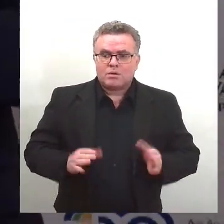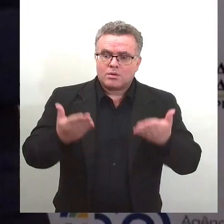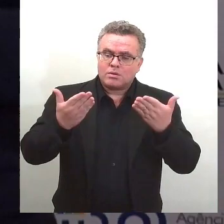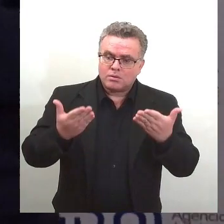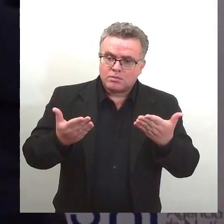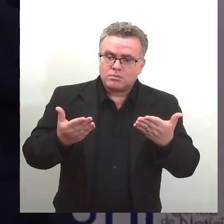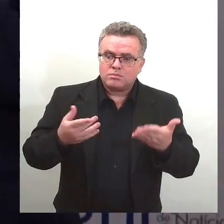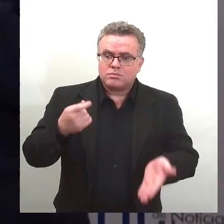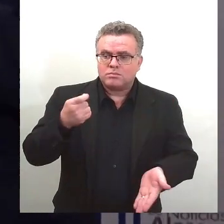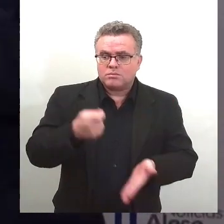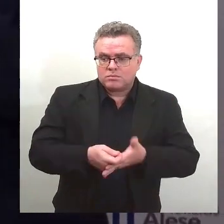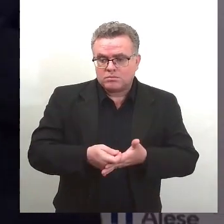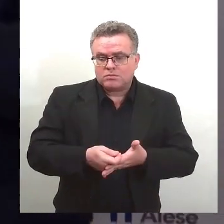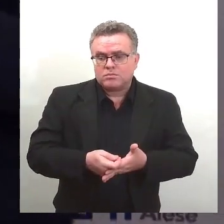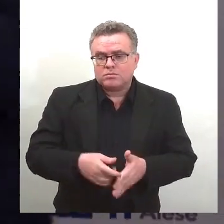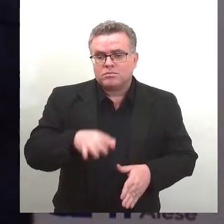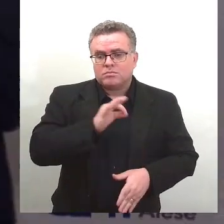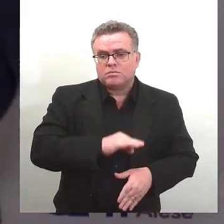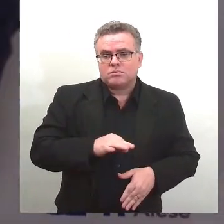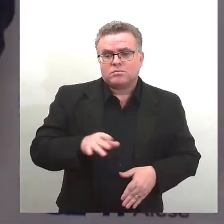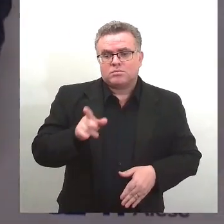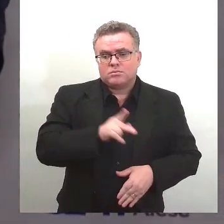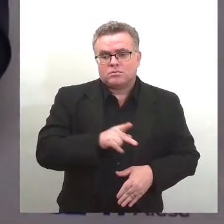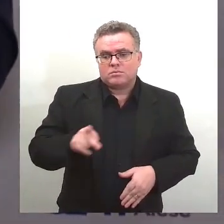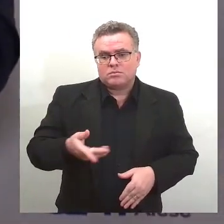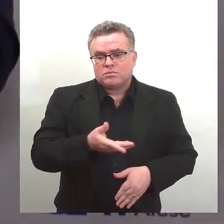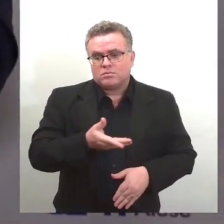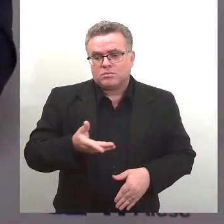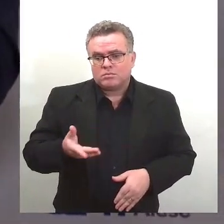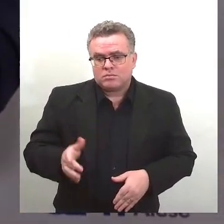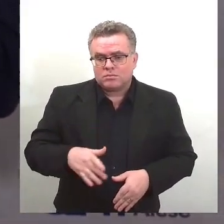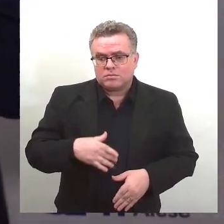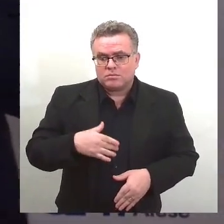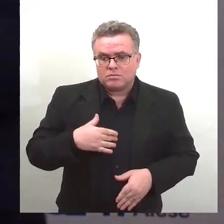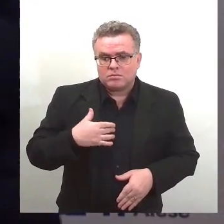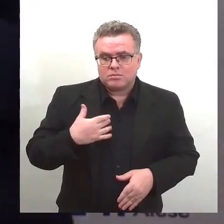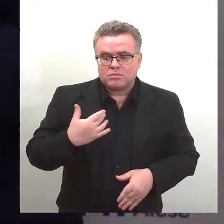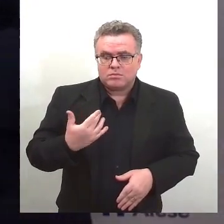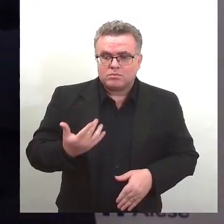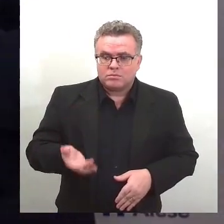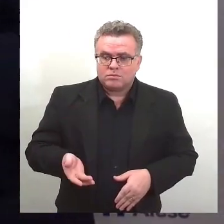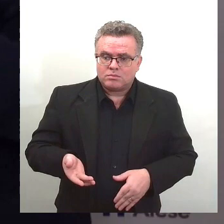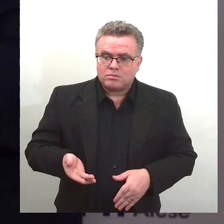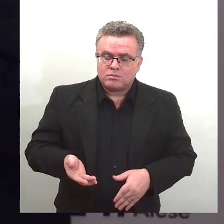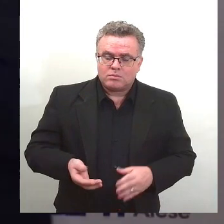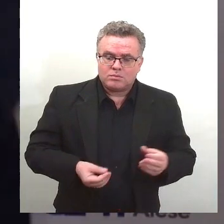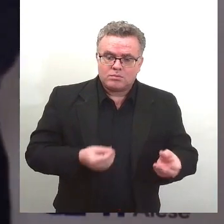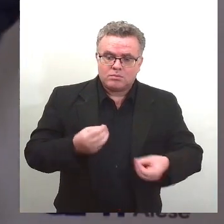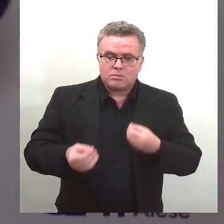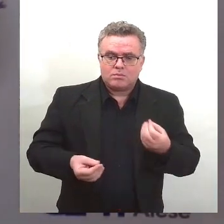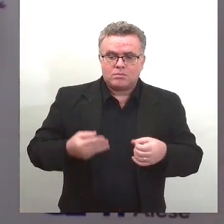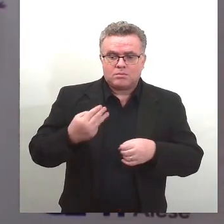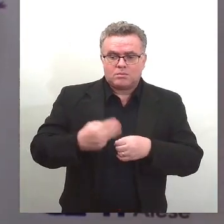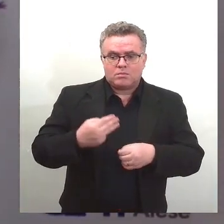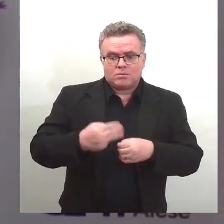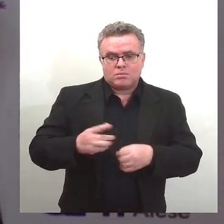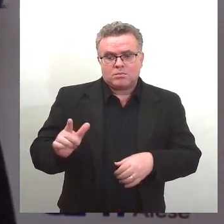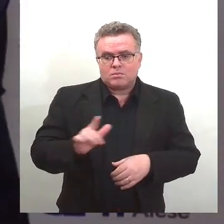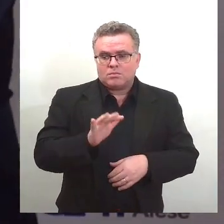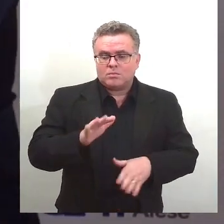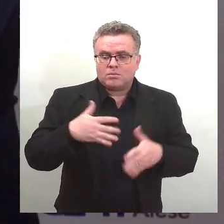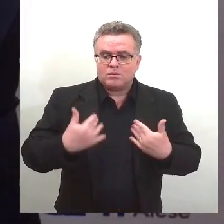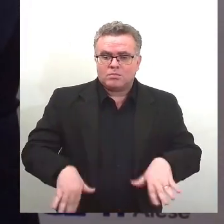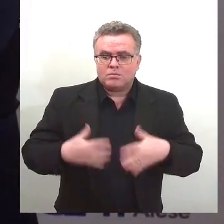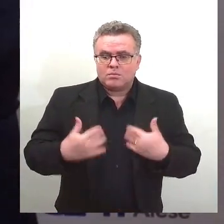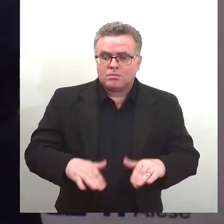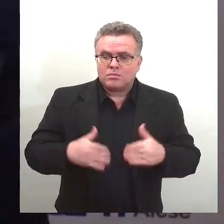do possível piso, né, nacional aos professores pelo município de Lagarto, para fazer uma